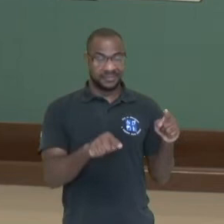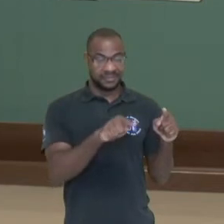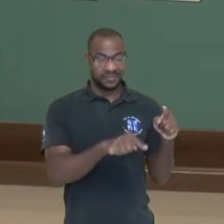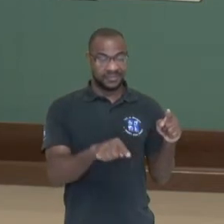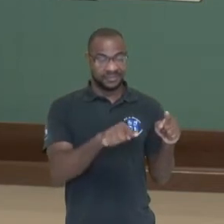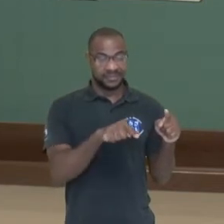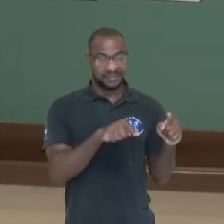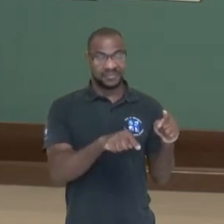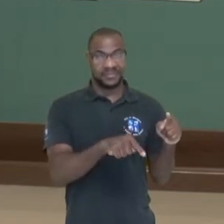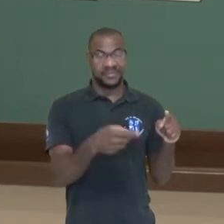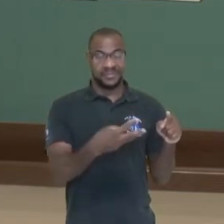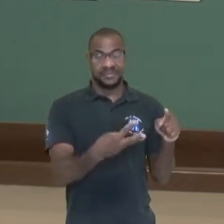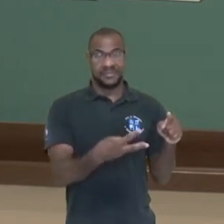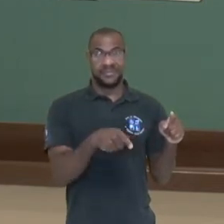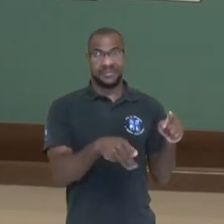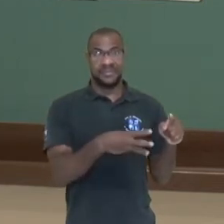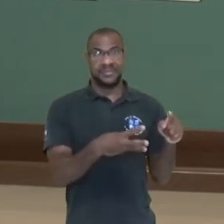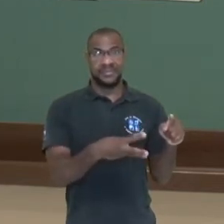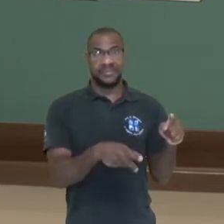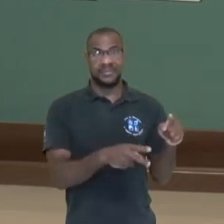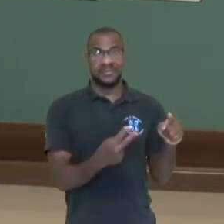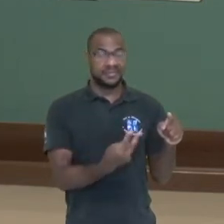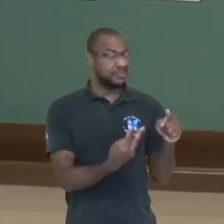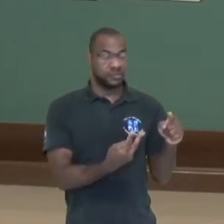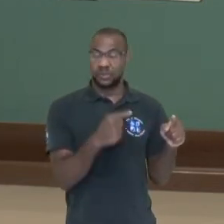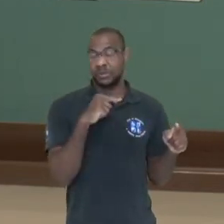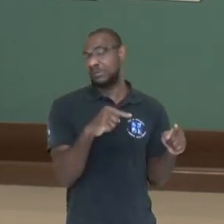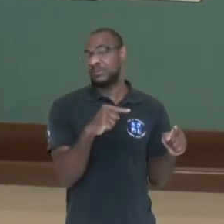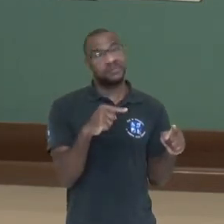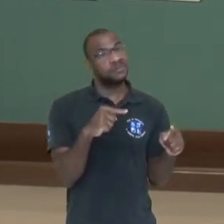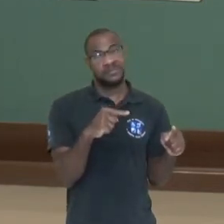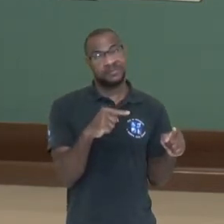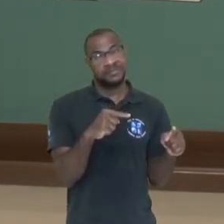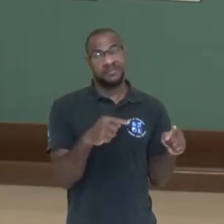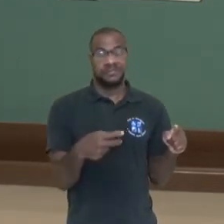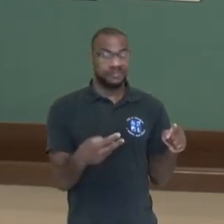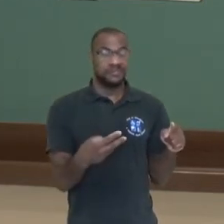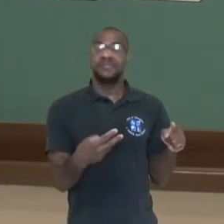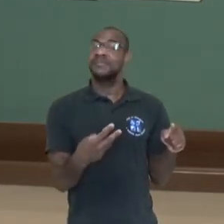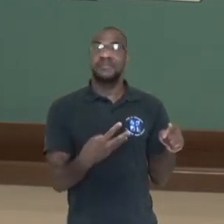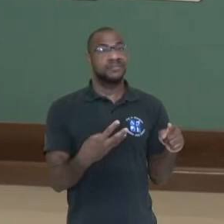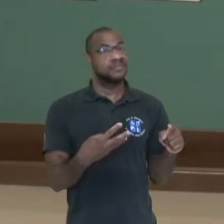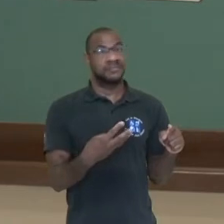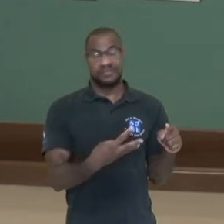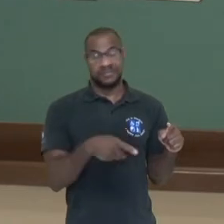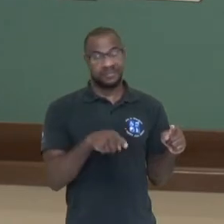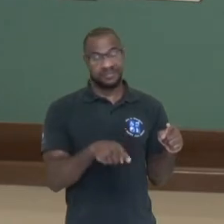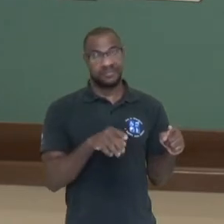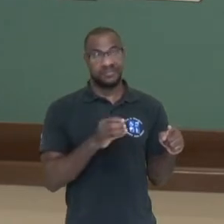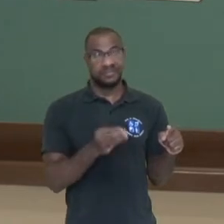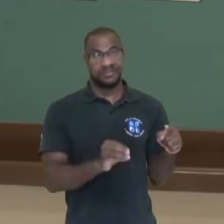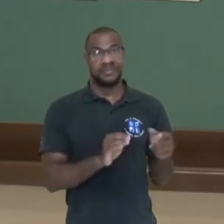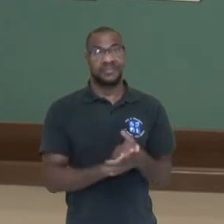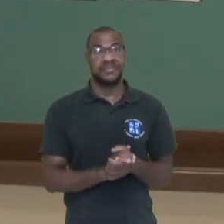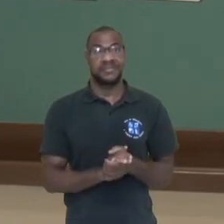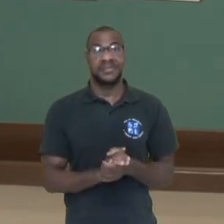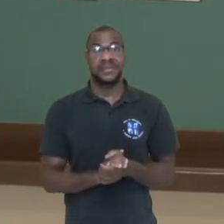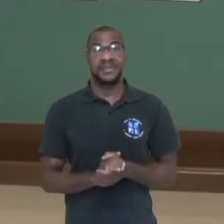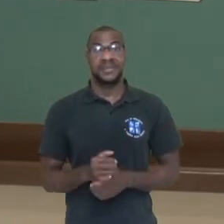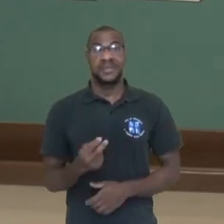no terceiro quadrante. Ó. Ambos negativo, terceiro quadrante. E